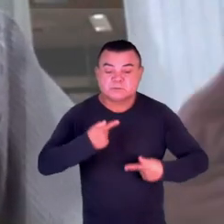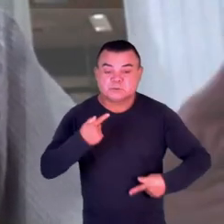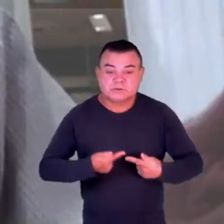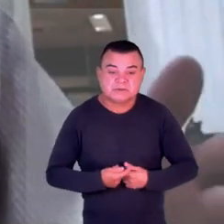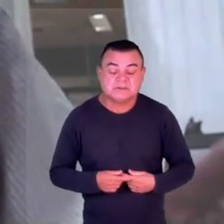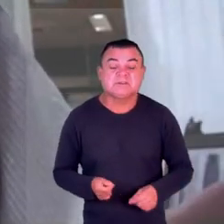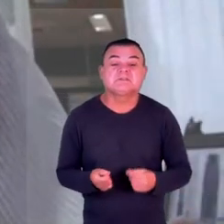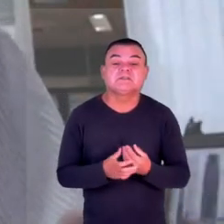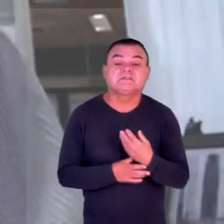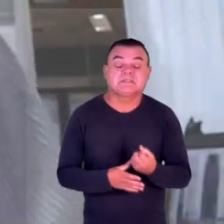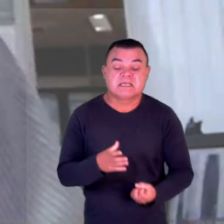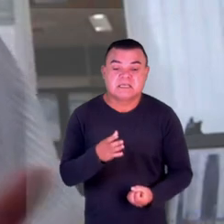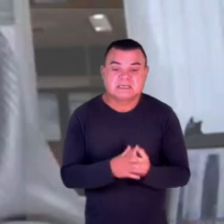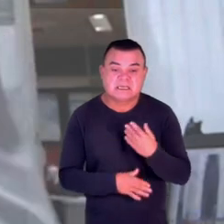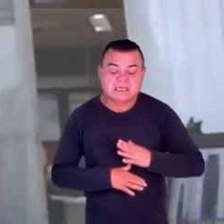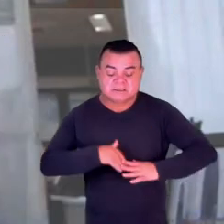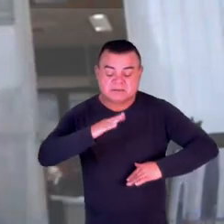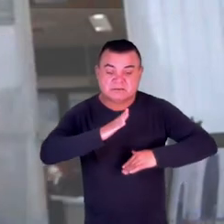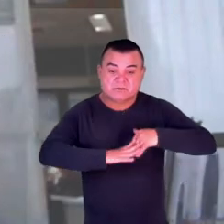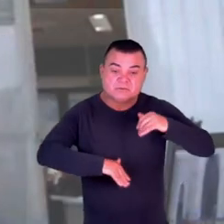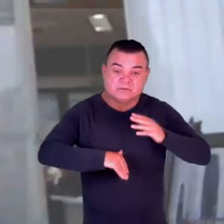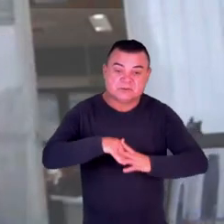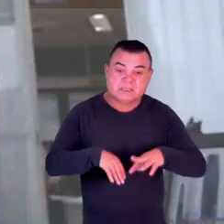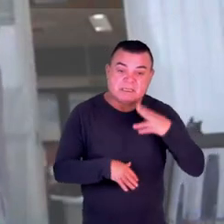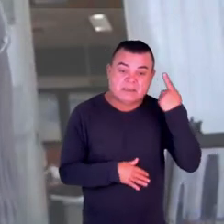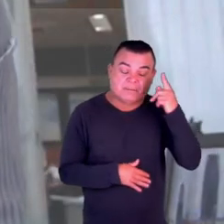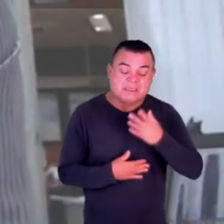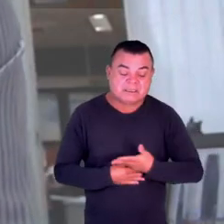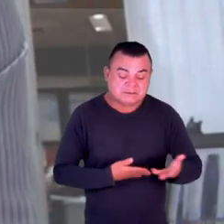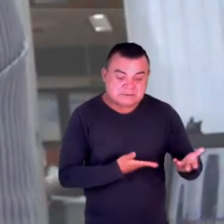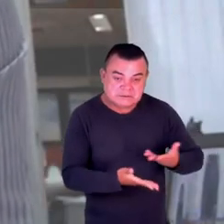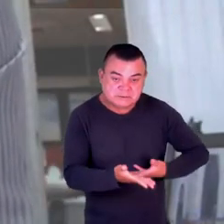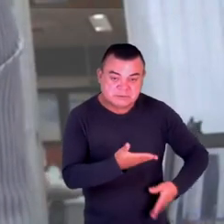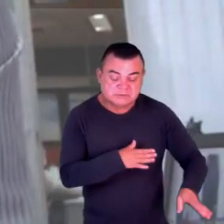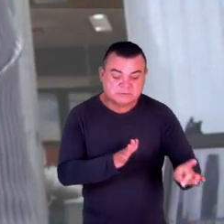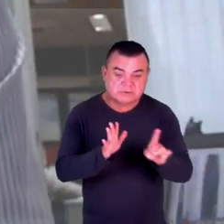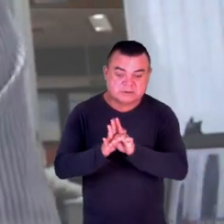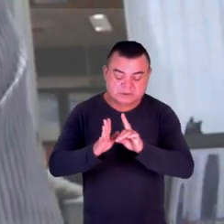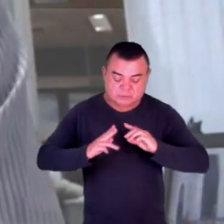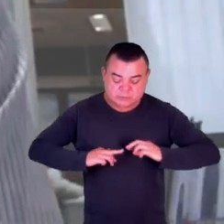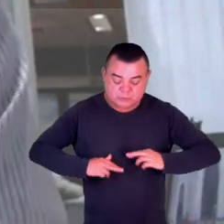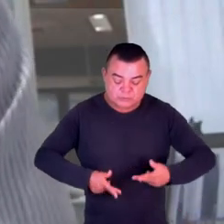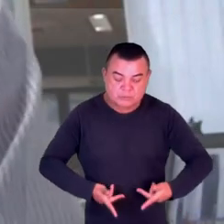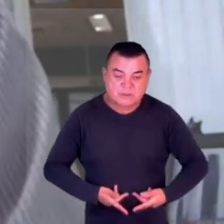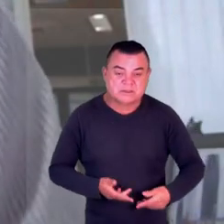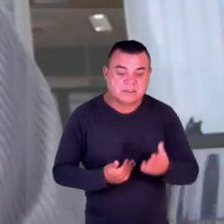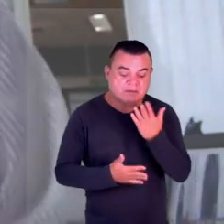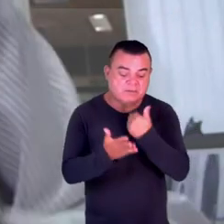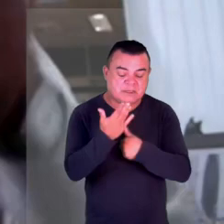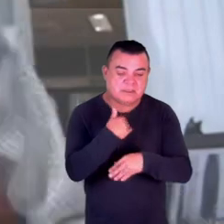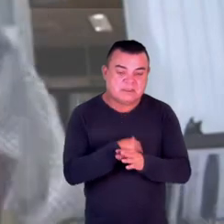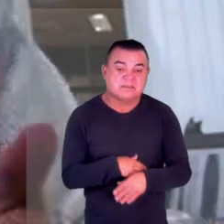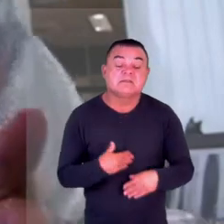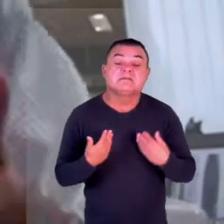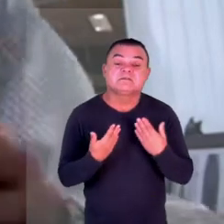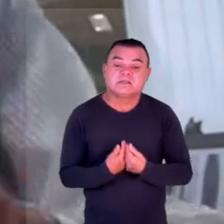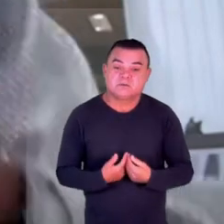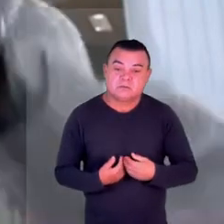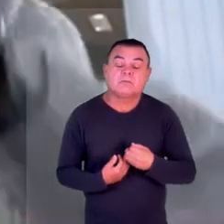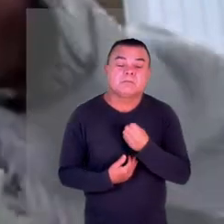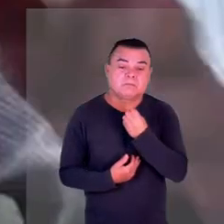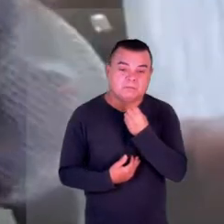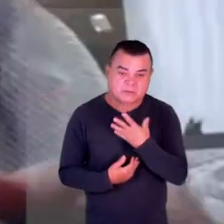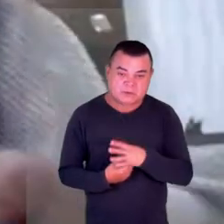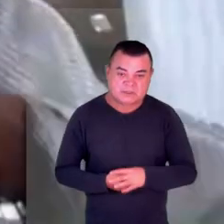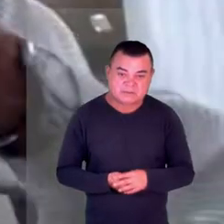formuladas e e desenvolvidas para atendimento ao direito humano da a Alimentação adequada e daí já faz pergunta